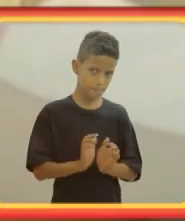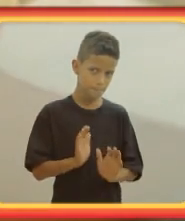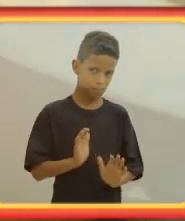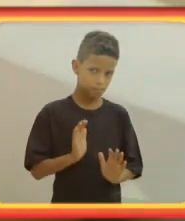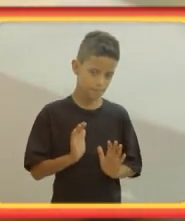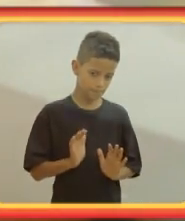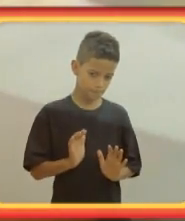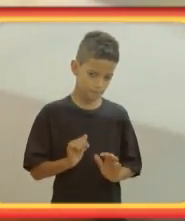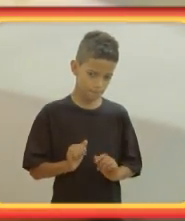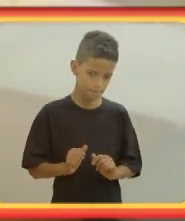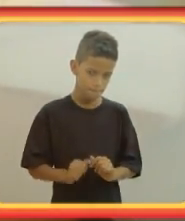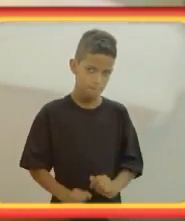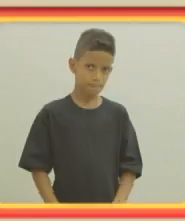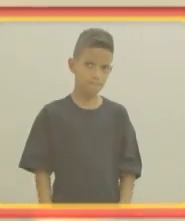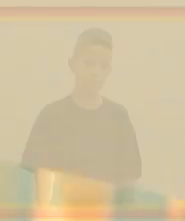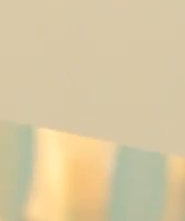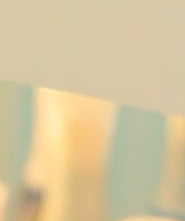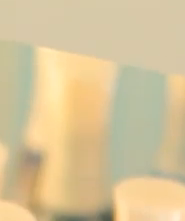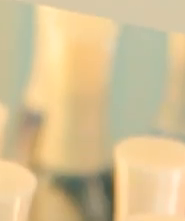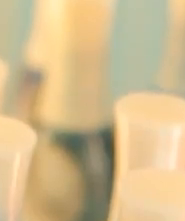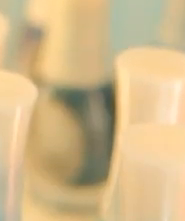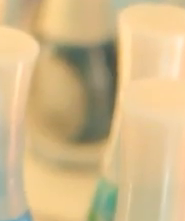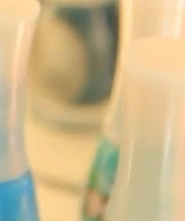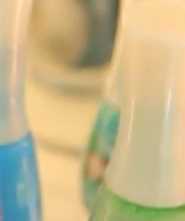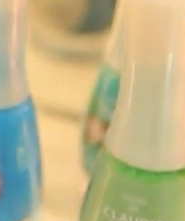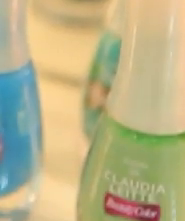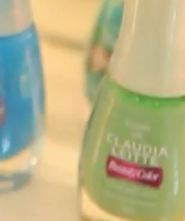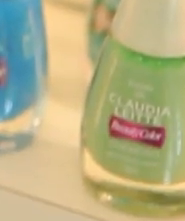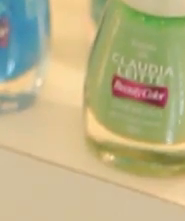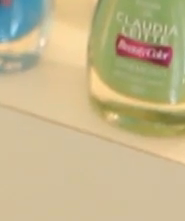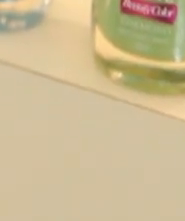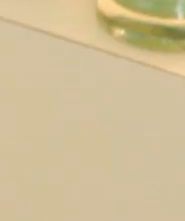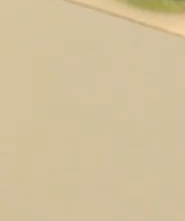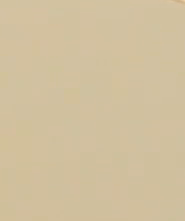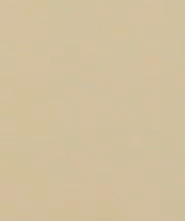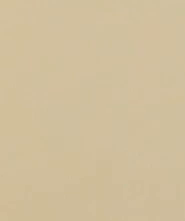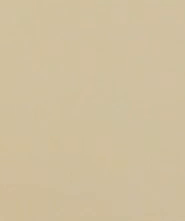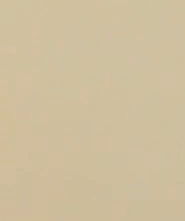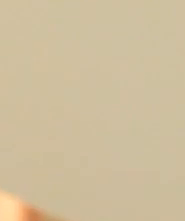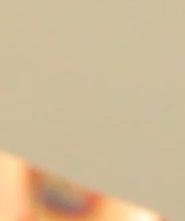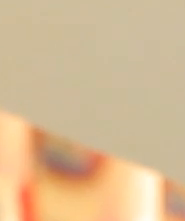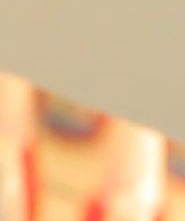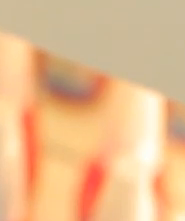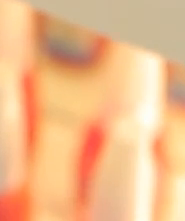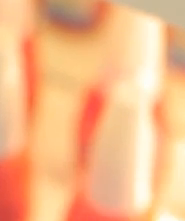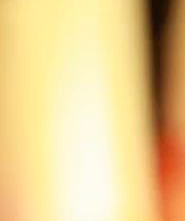ficar quietinha, Marina. Prateleiras com esmaltes coloridos.